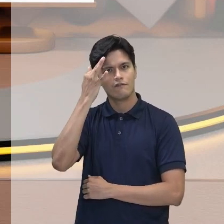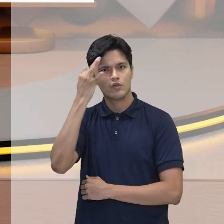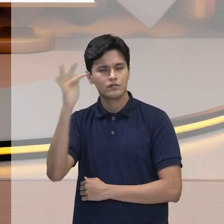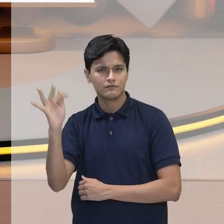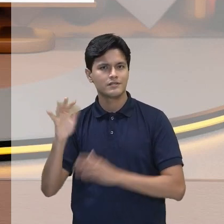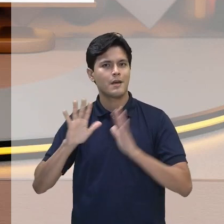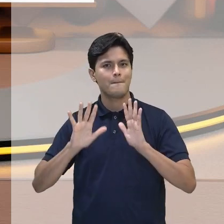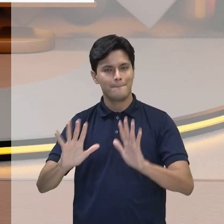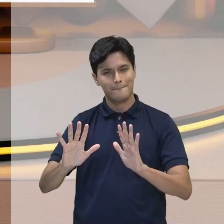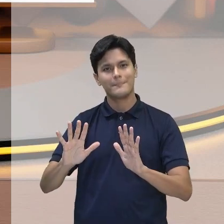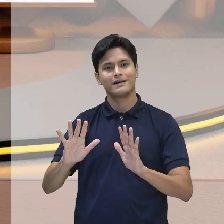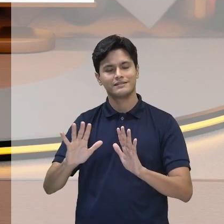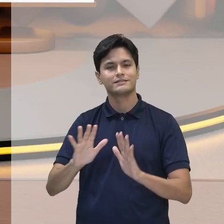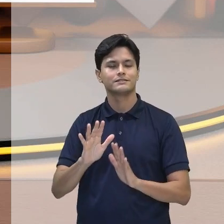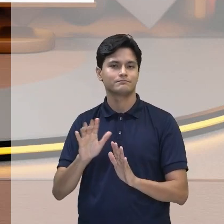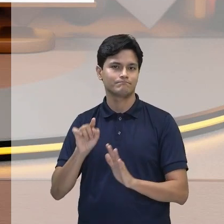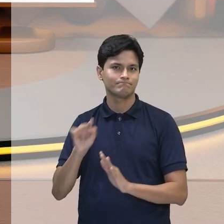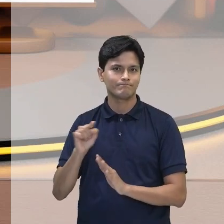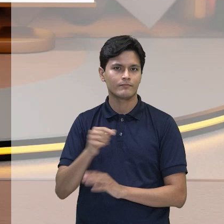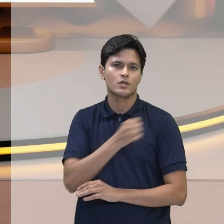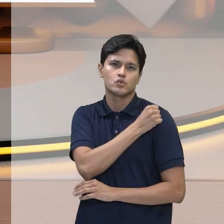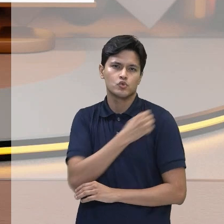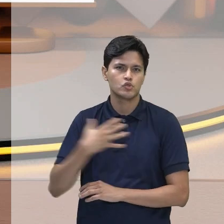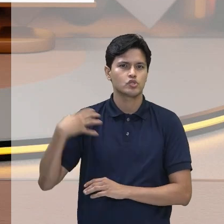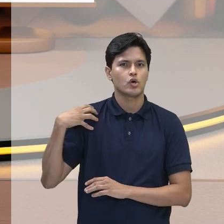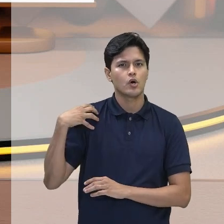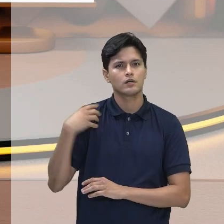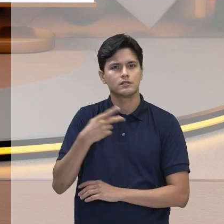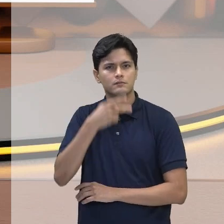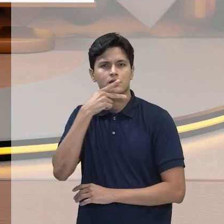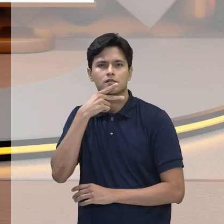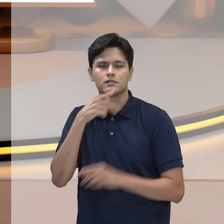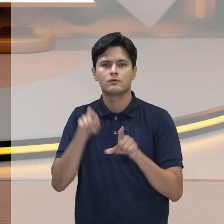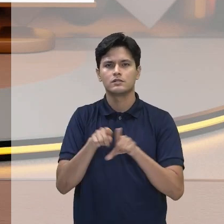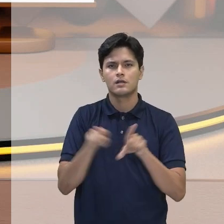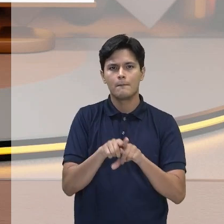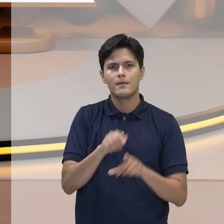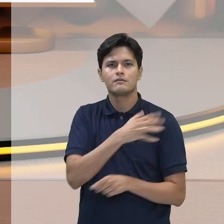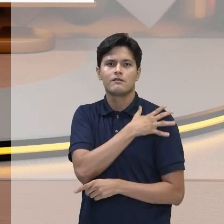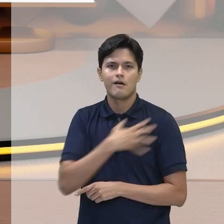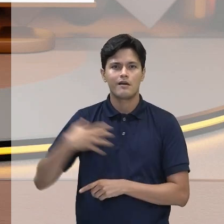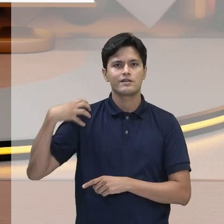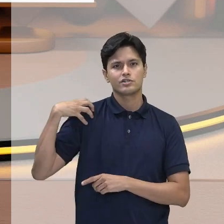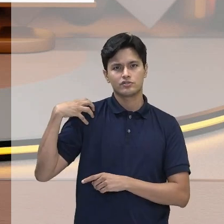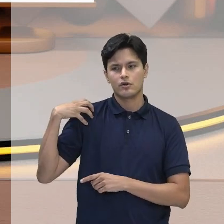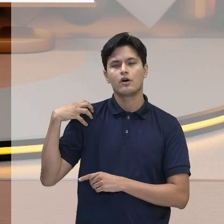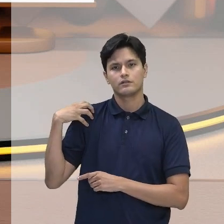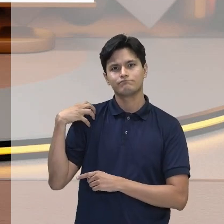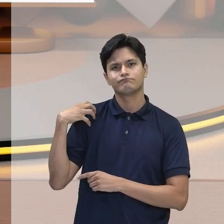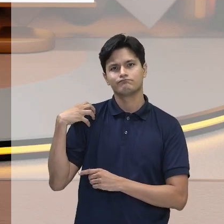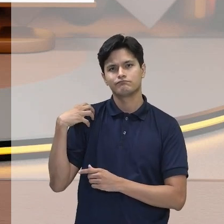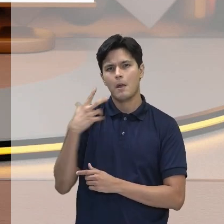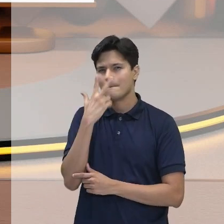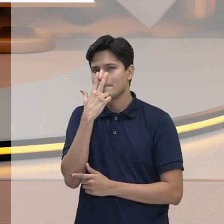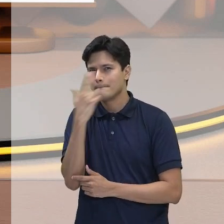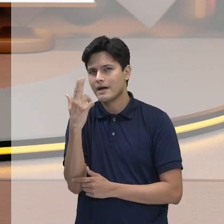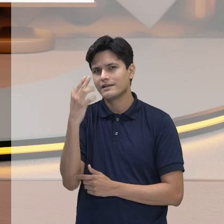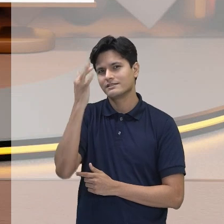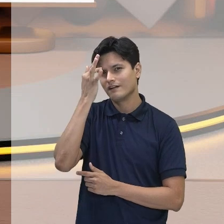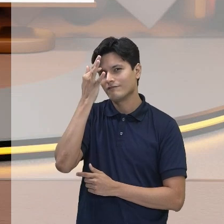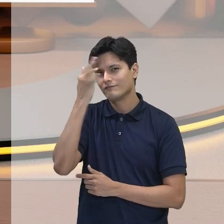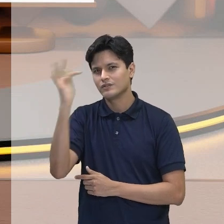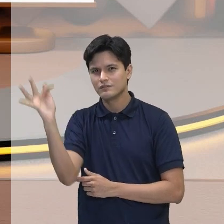de Sócrates, com Platão, e depois de Platão, Aristóteles, a filosofia ela vai se tornando muito